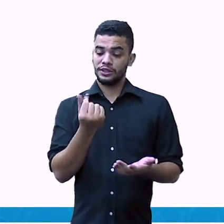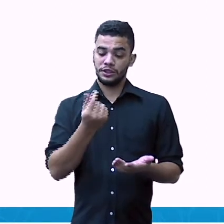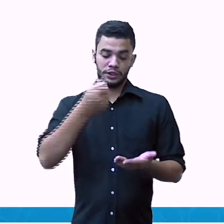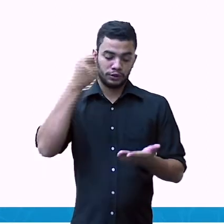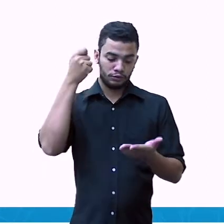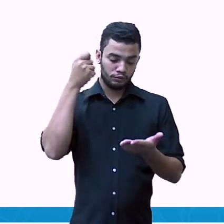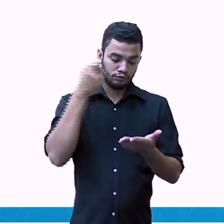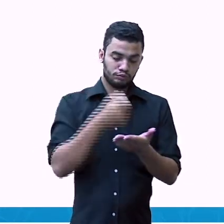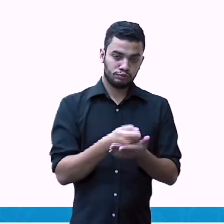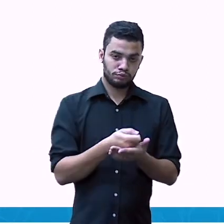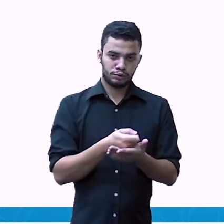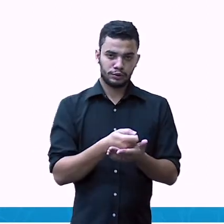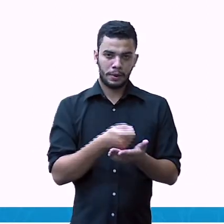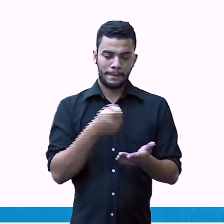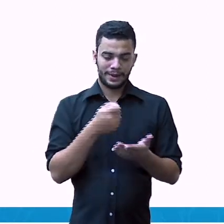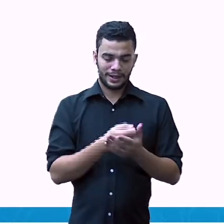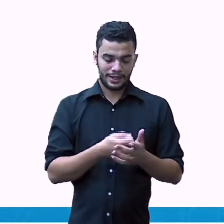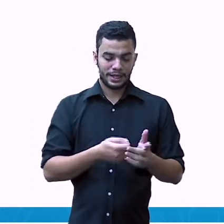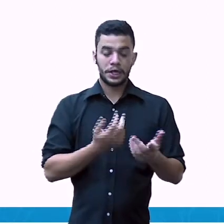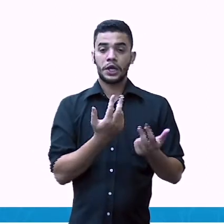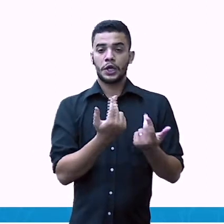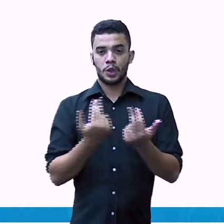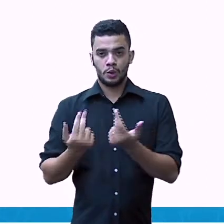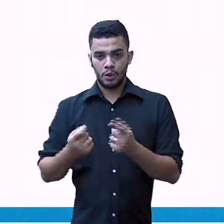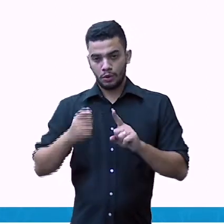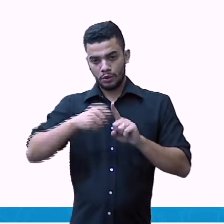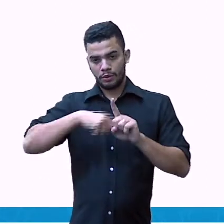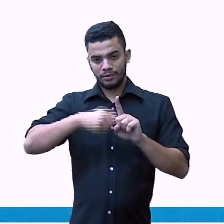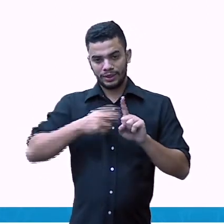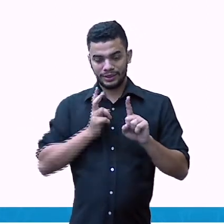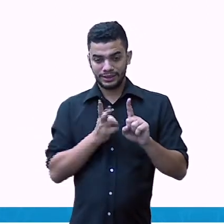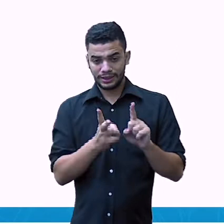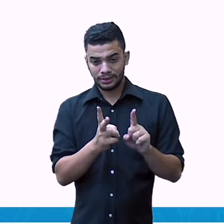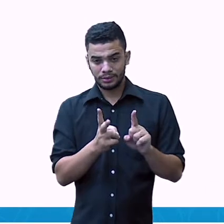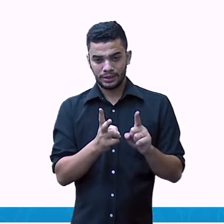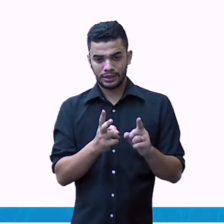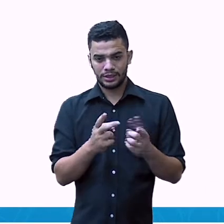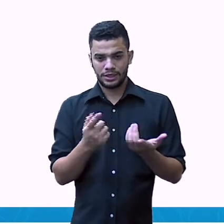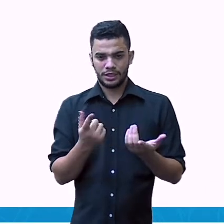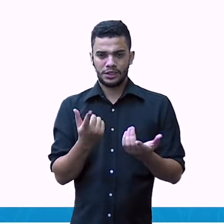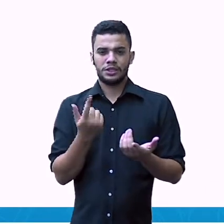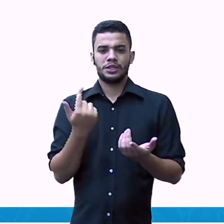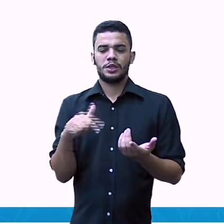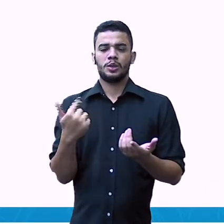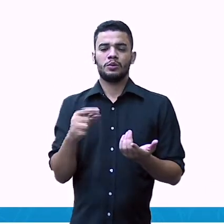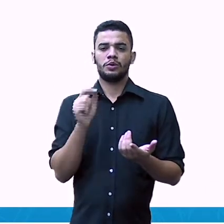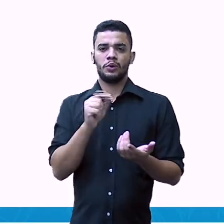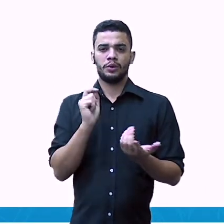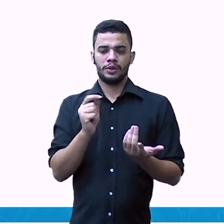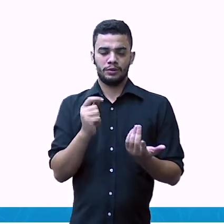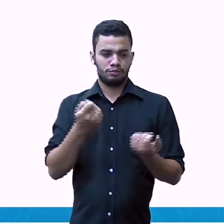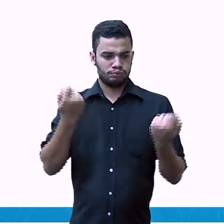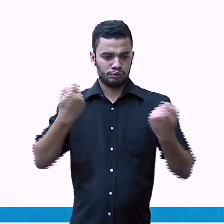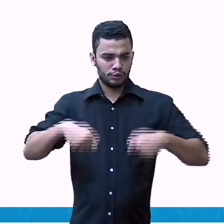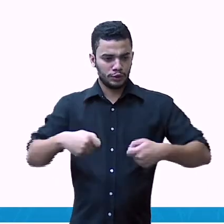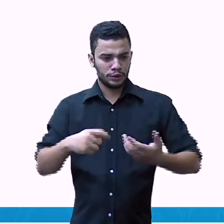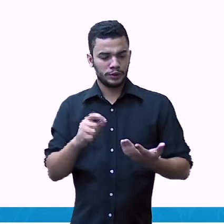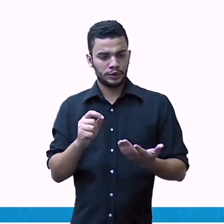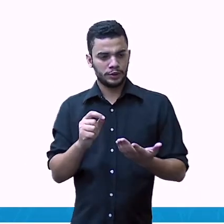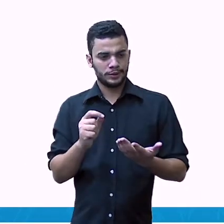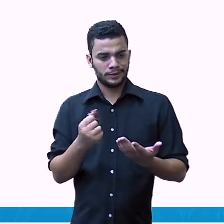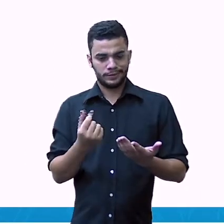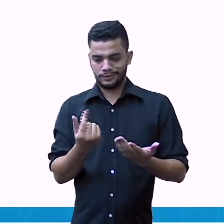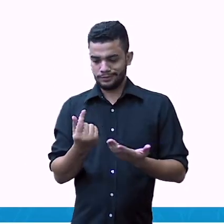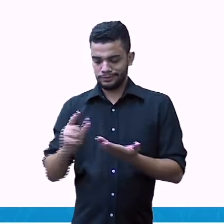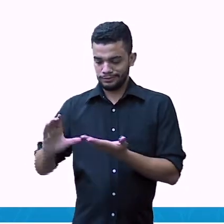trabalho. Situações de subemprego são comuns no espaço urbano. Mas será que o subemprego